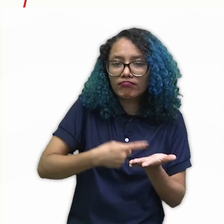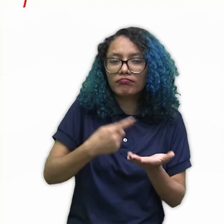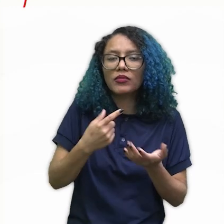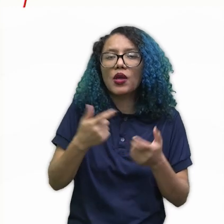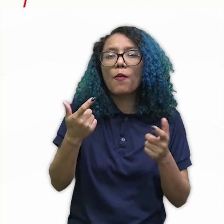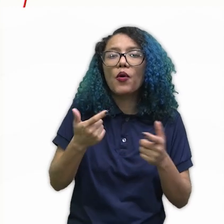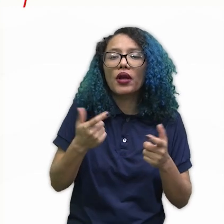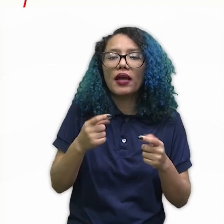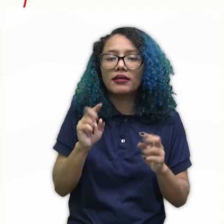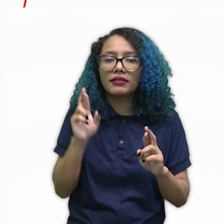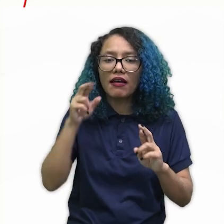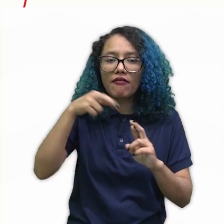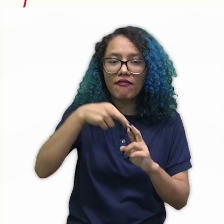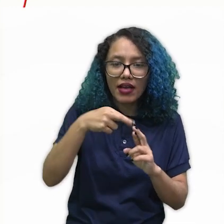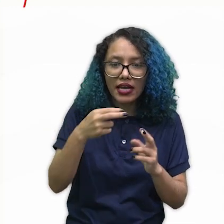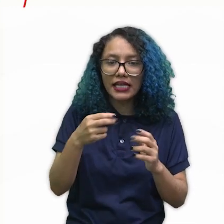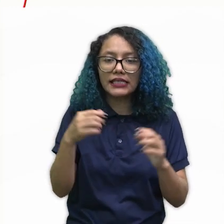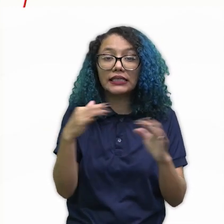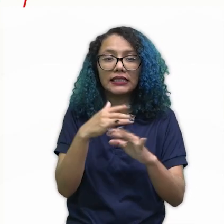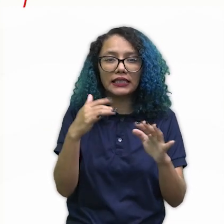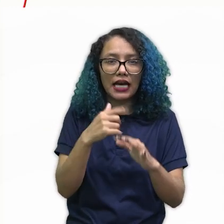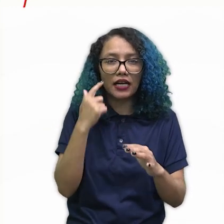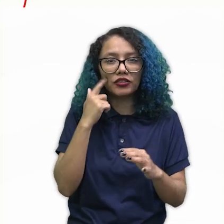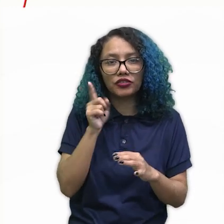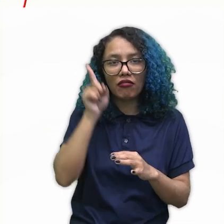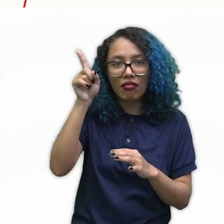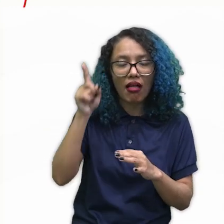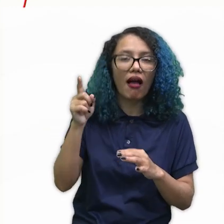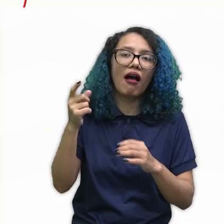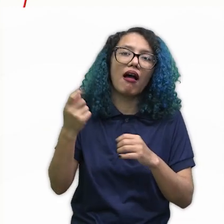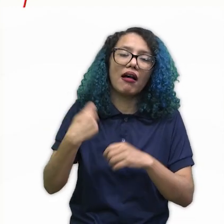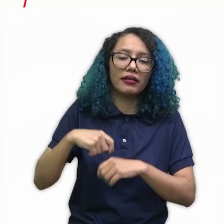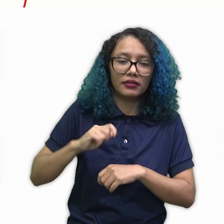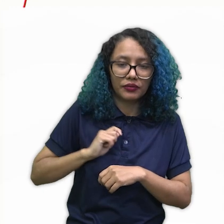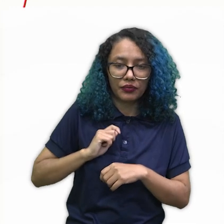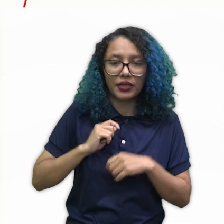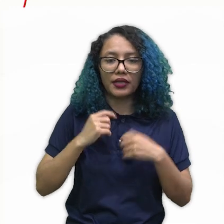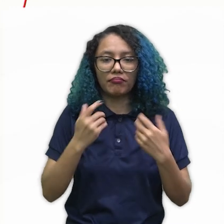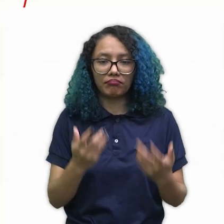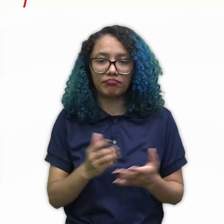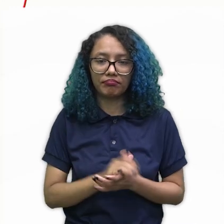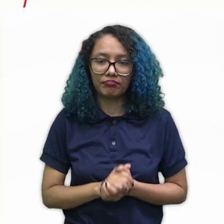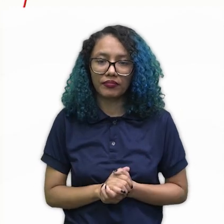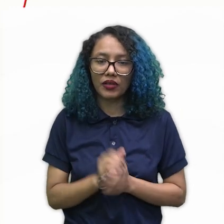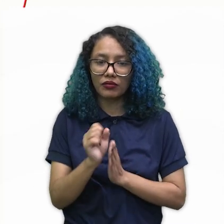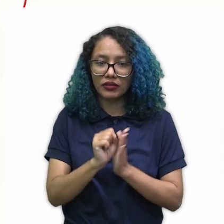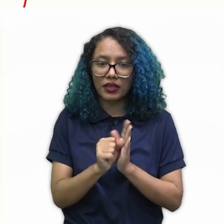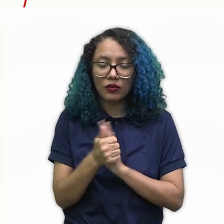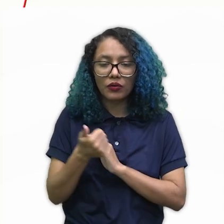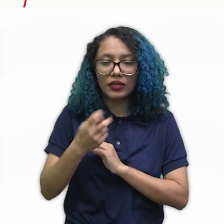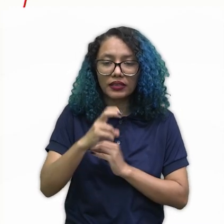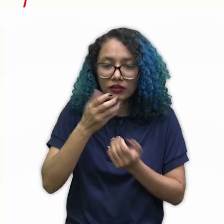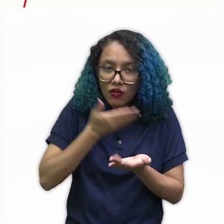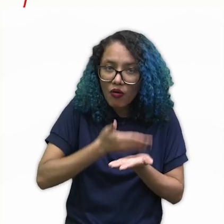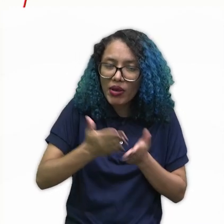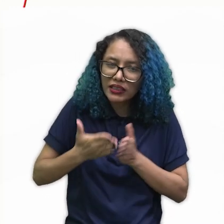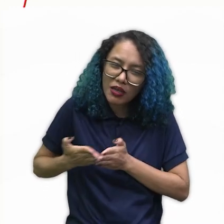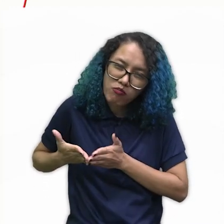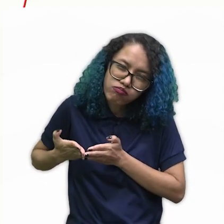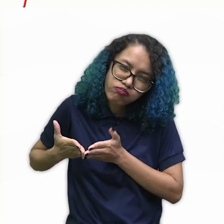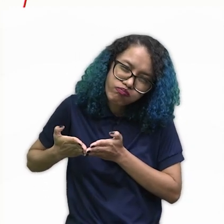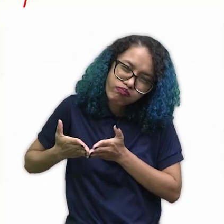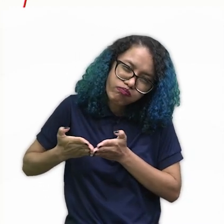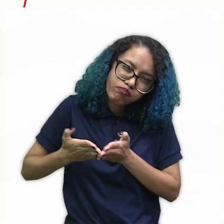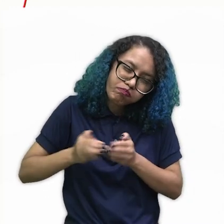na Espanha, e tudo começou quando, no século XV, Portugal e Espanha deram ali início às grandes navegações em busca